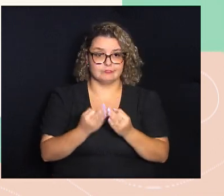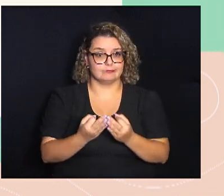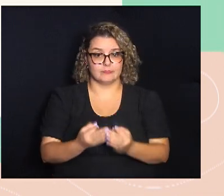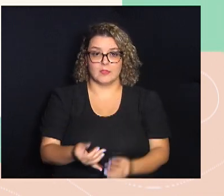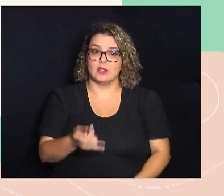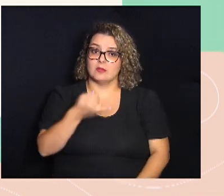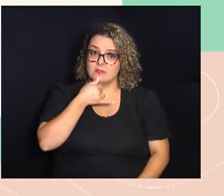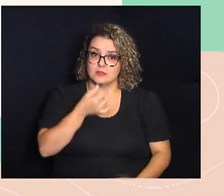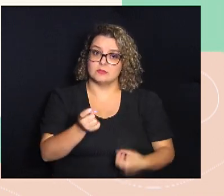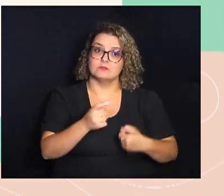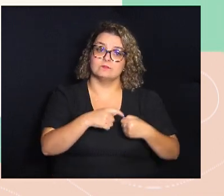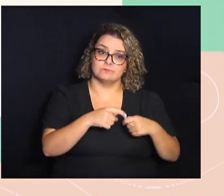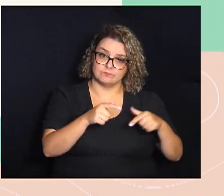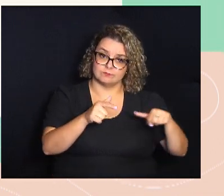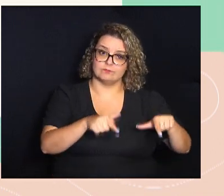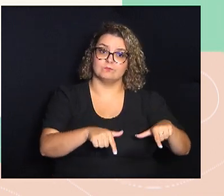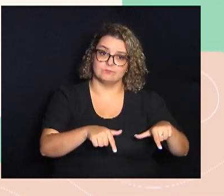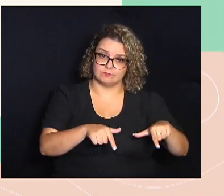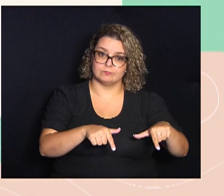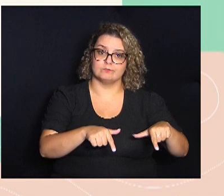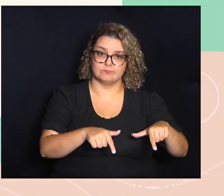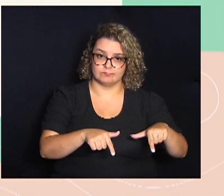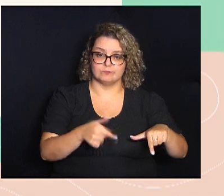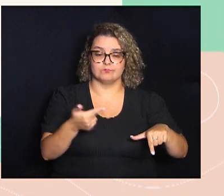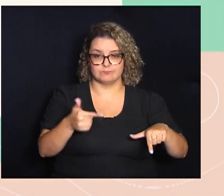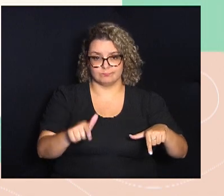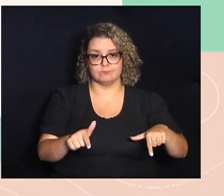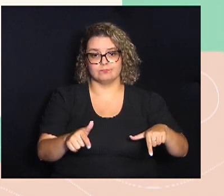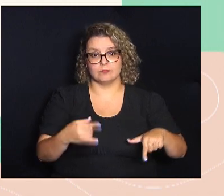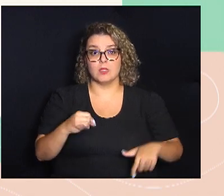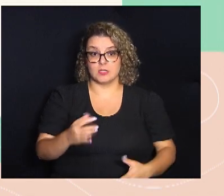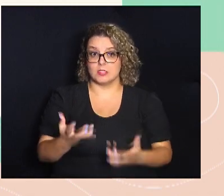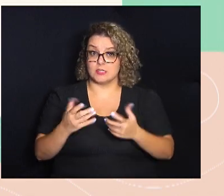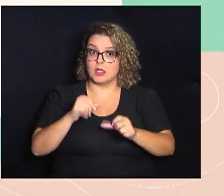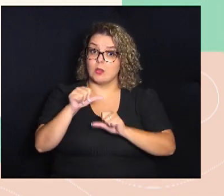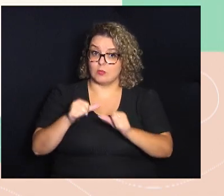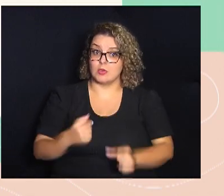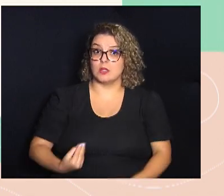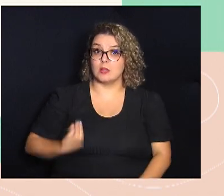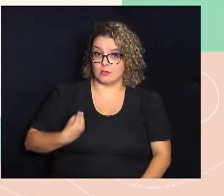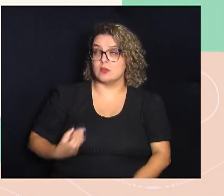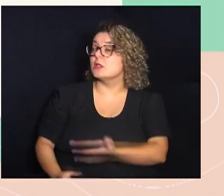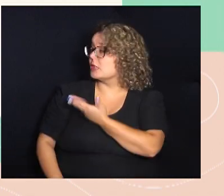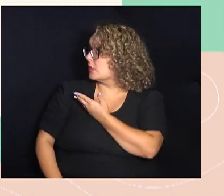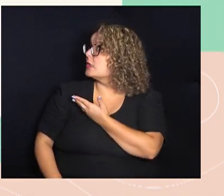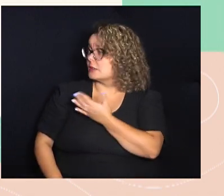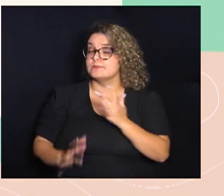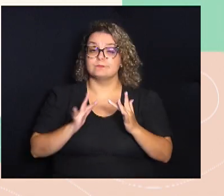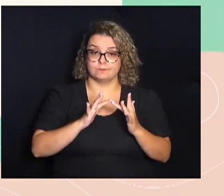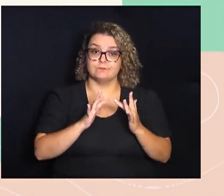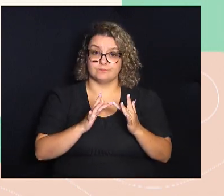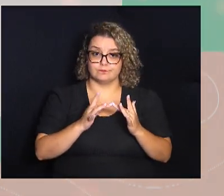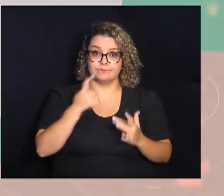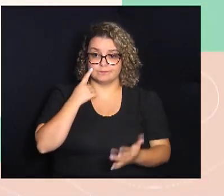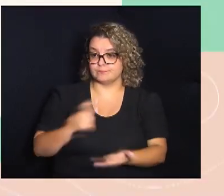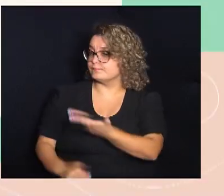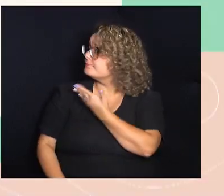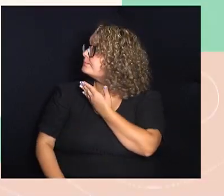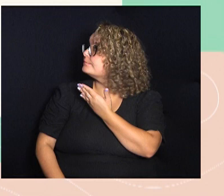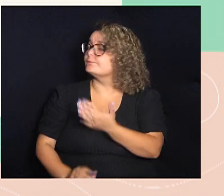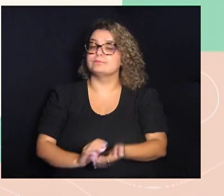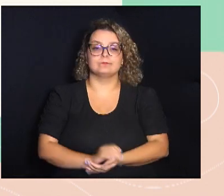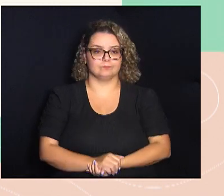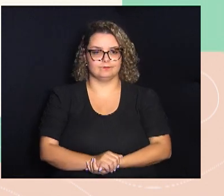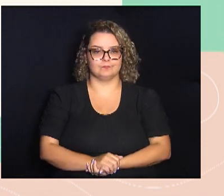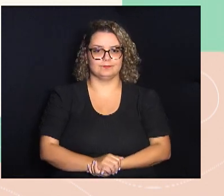que voltar para o mesmo terreno. Se você quiser mudar o destino dela, entre em contato com a protetora.